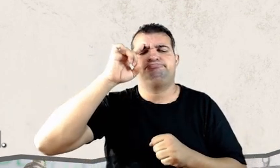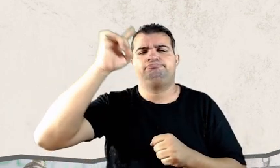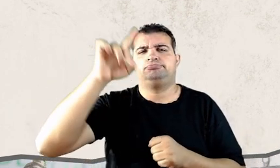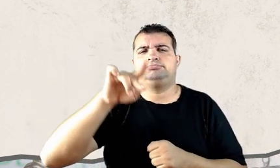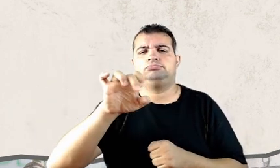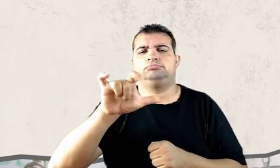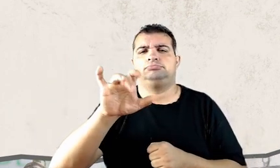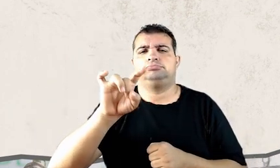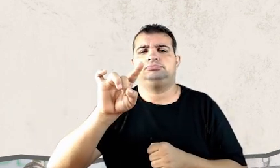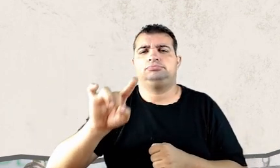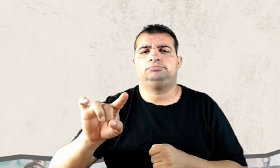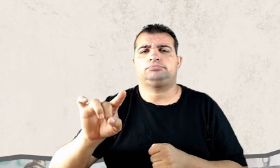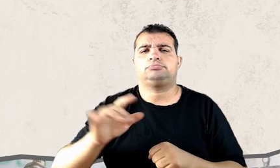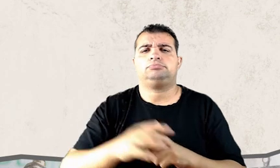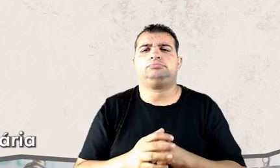Pelé!